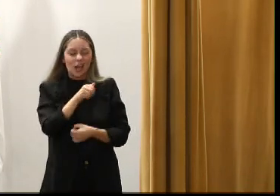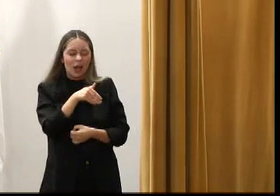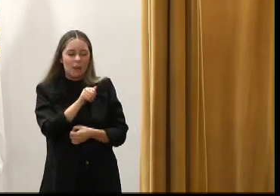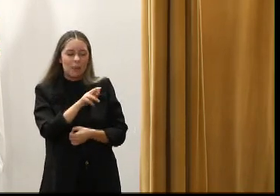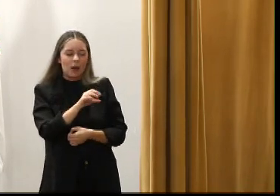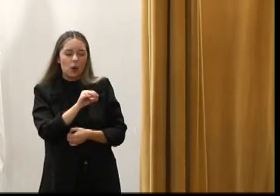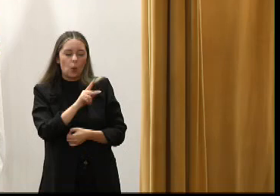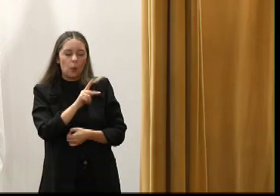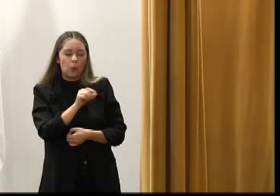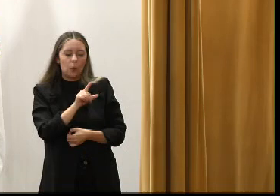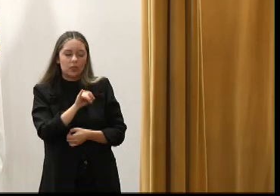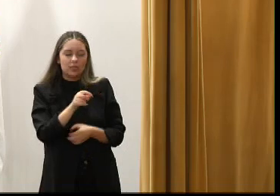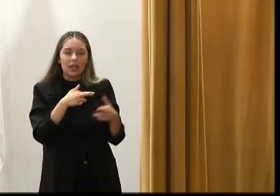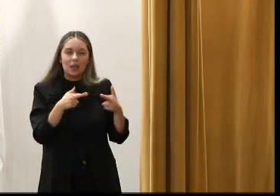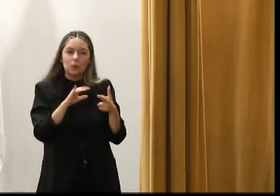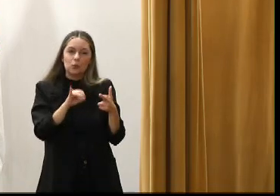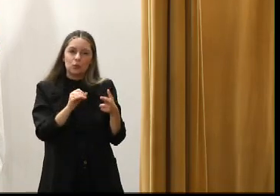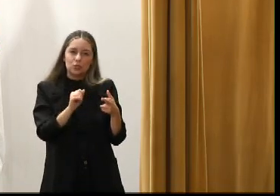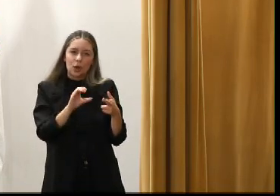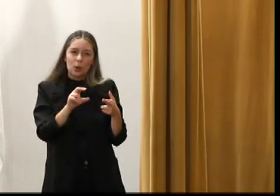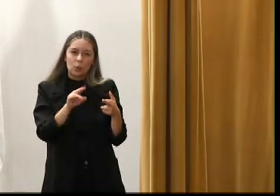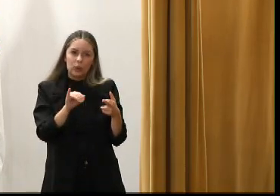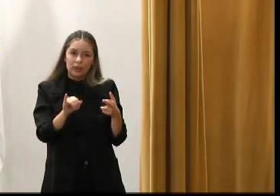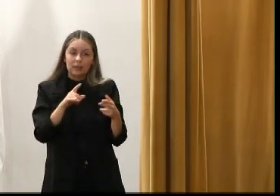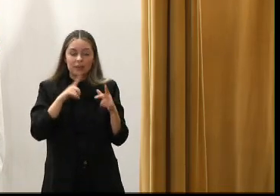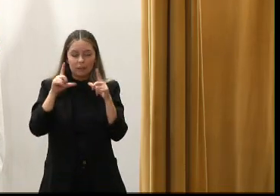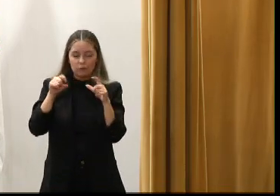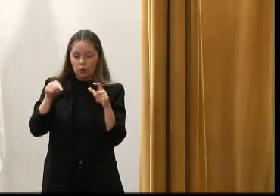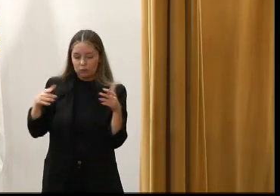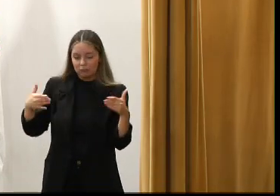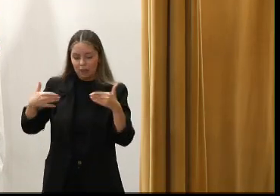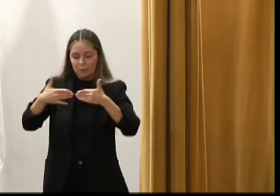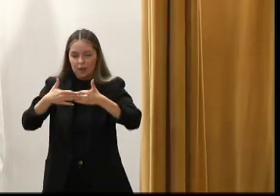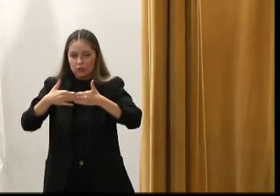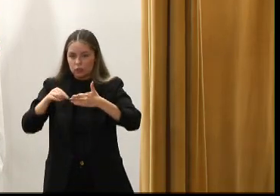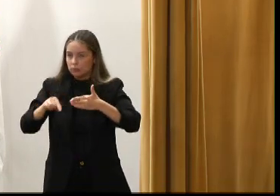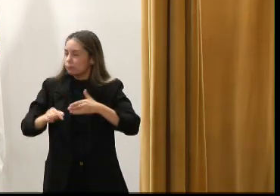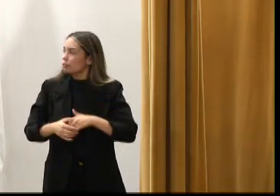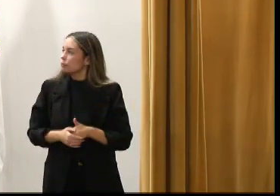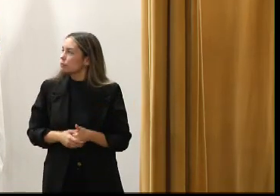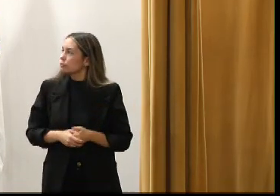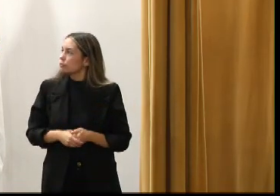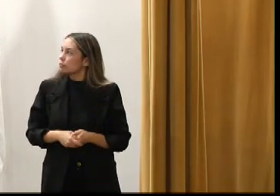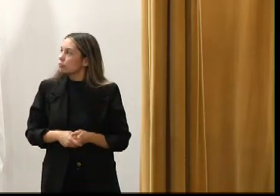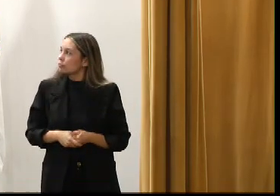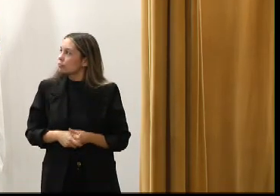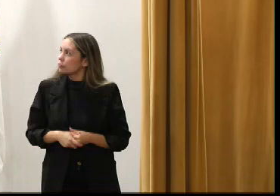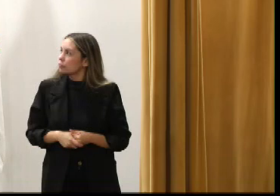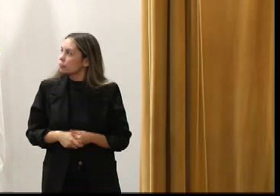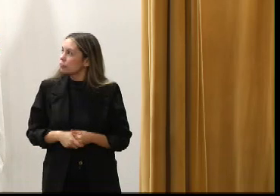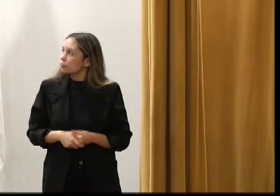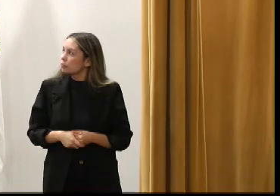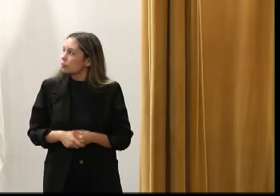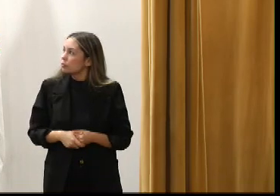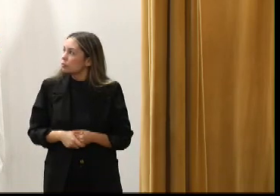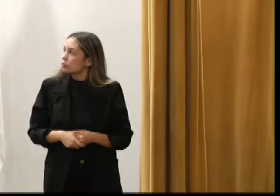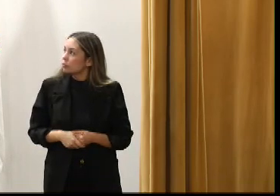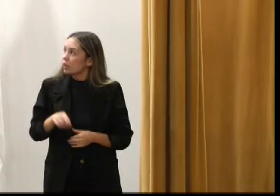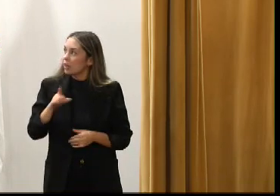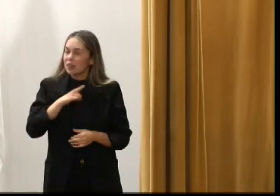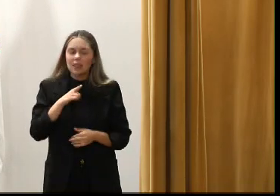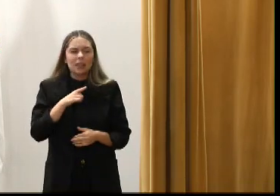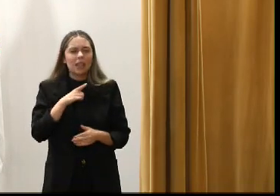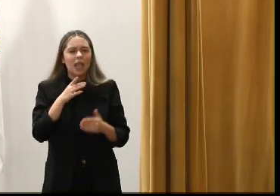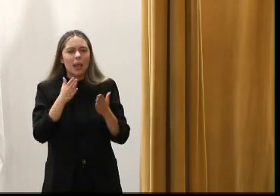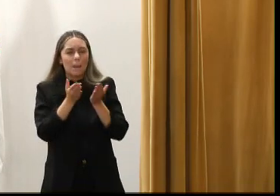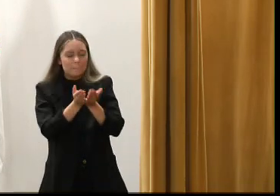Jacuí. Aqui nós temos uma foto dela. Tá? Aqui onde os barcos sobem,